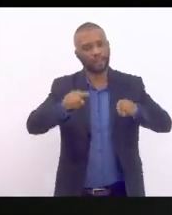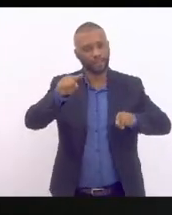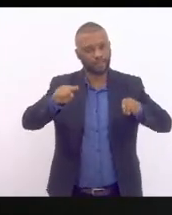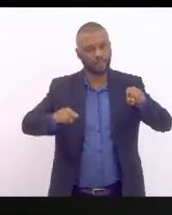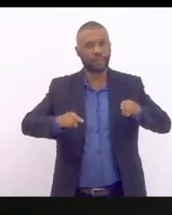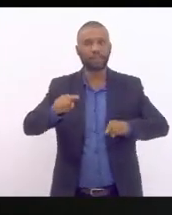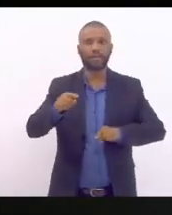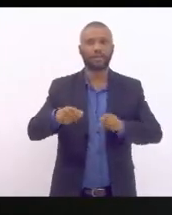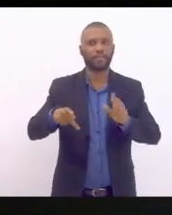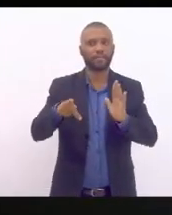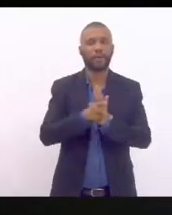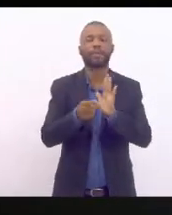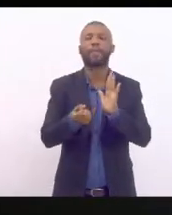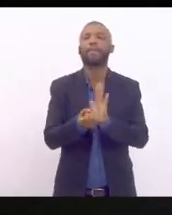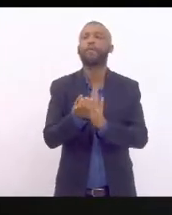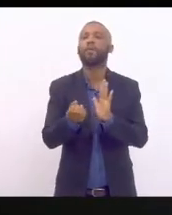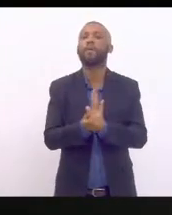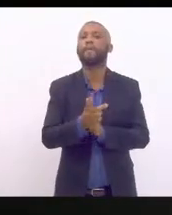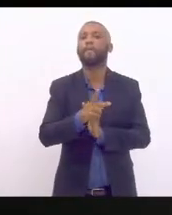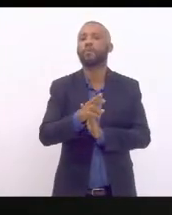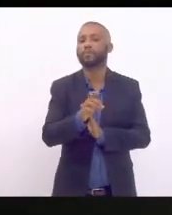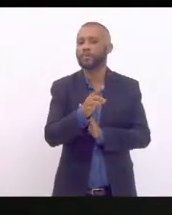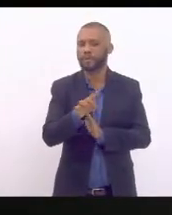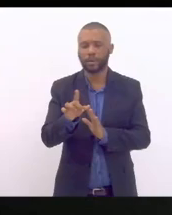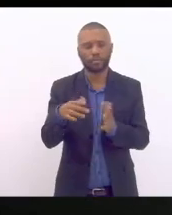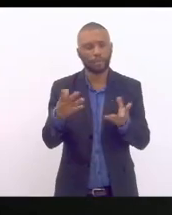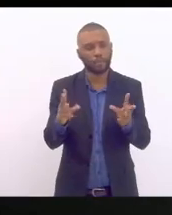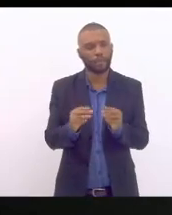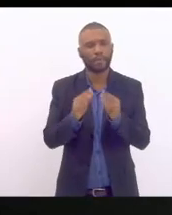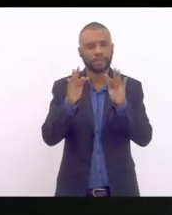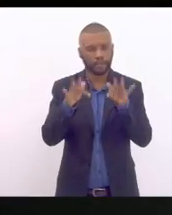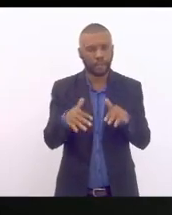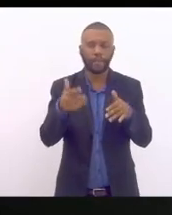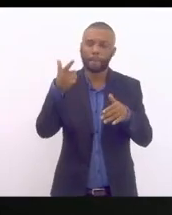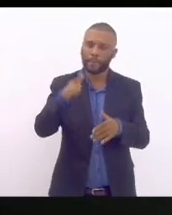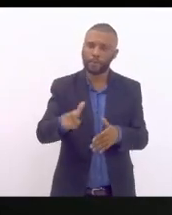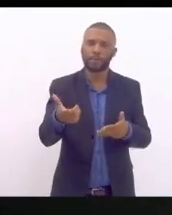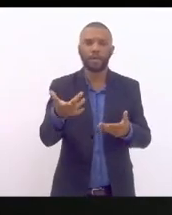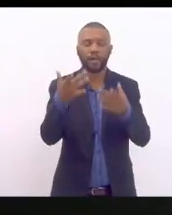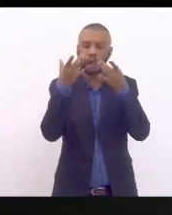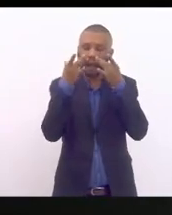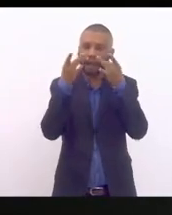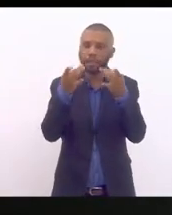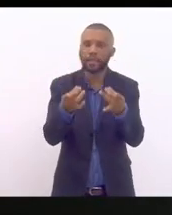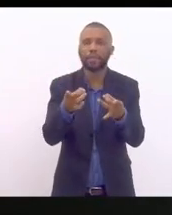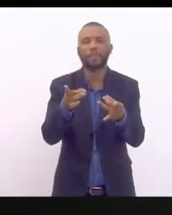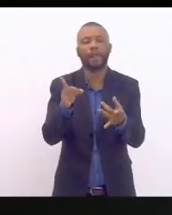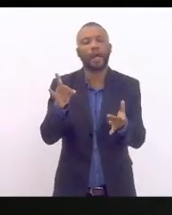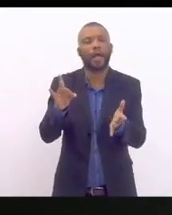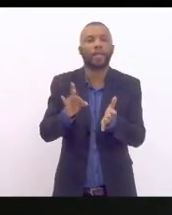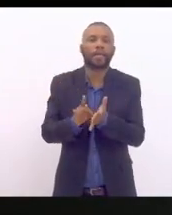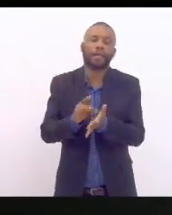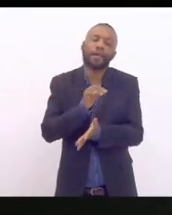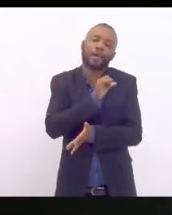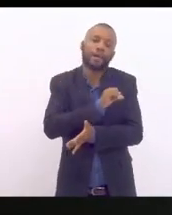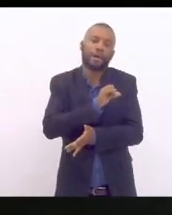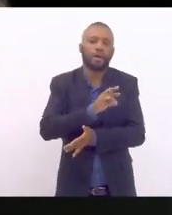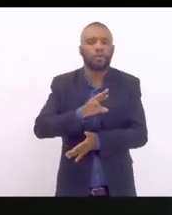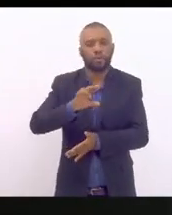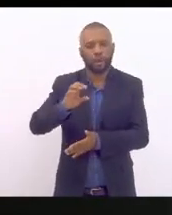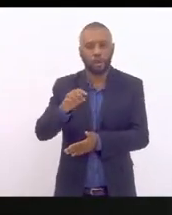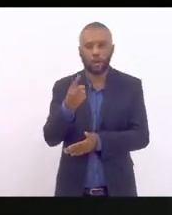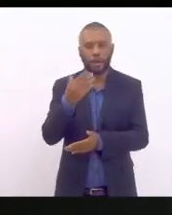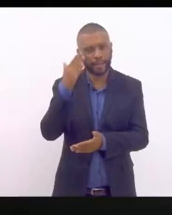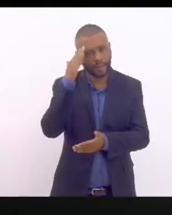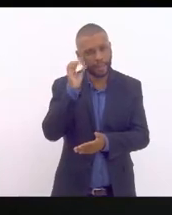da própria produção e aqui para encerrar mais uma vez chamar atenção para a realidade do Estado do Rio de Janeiro